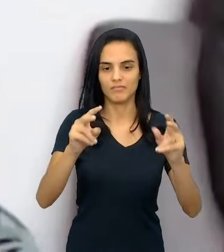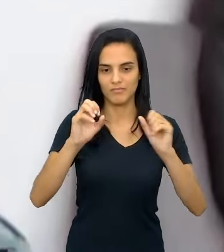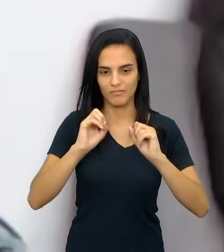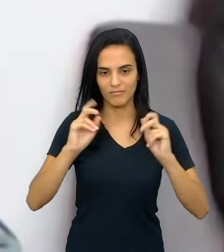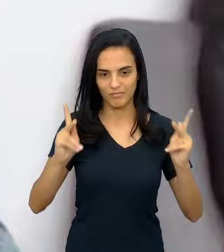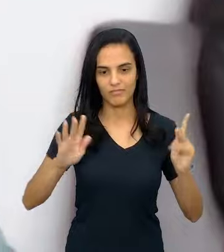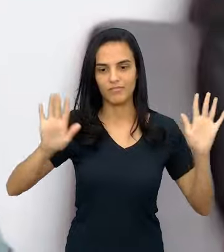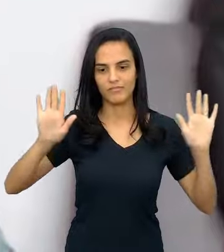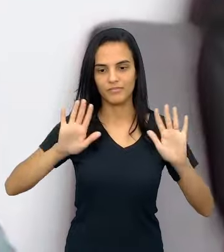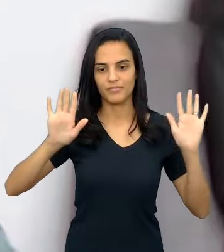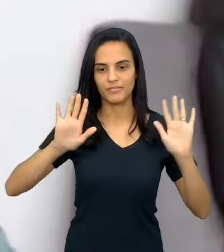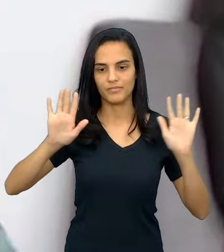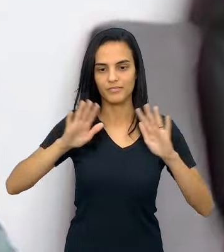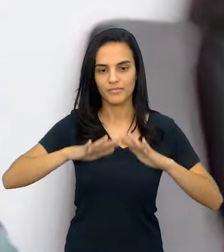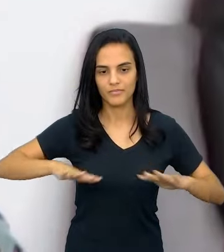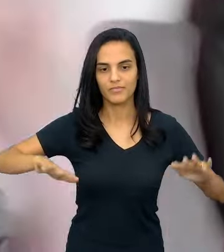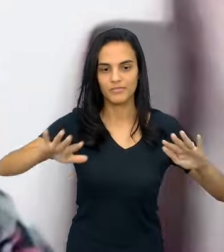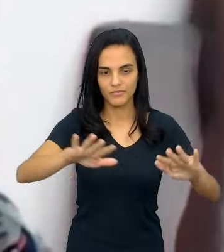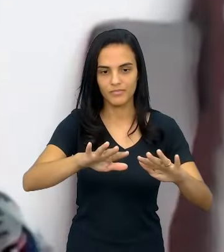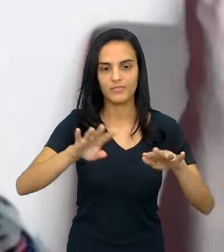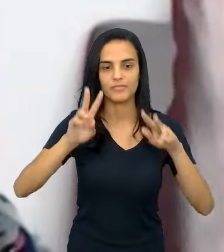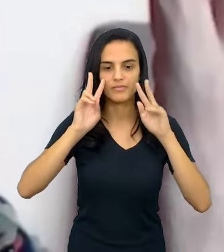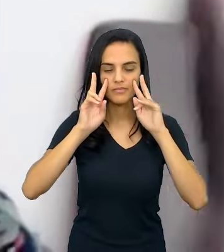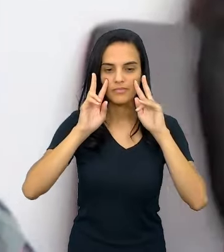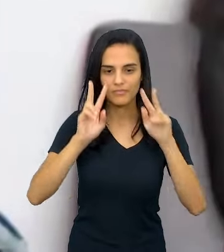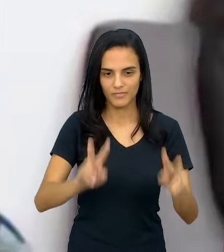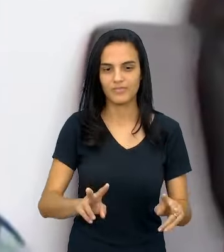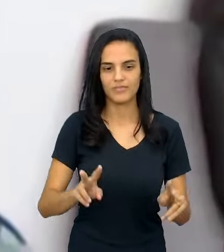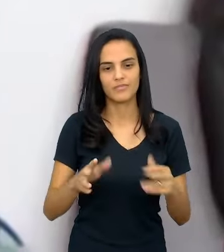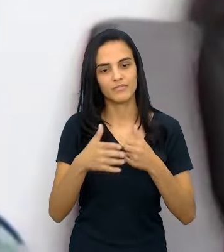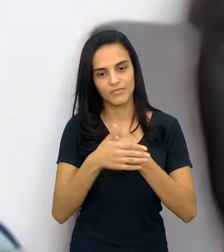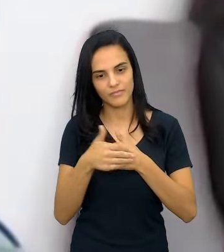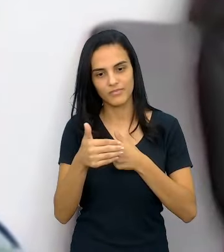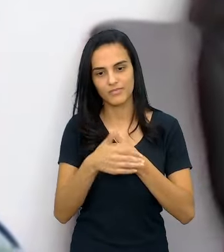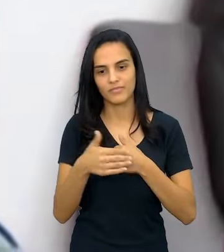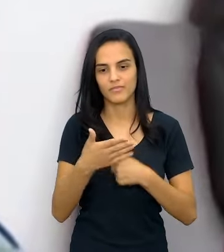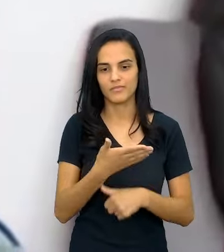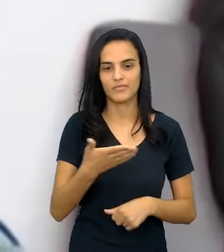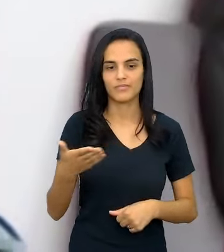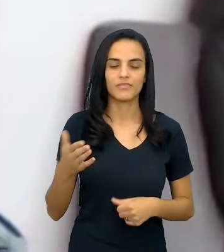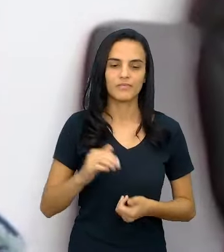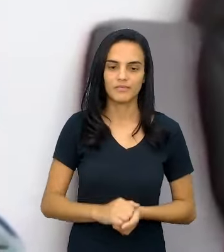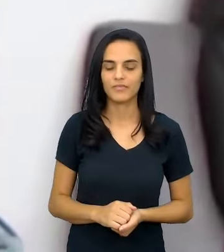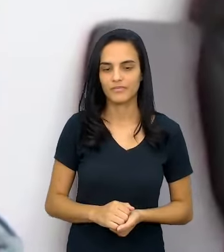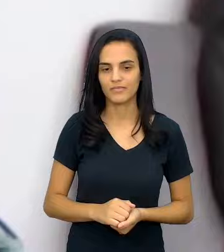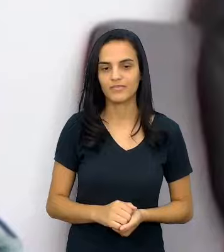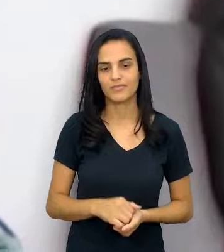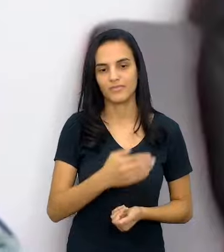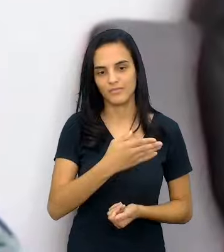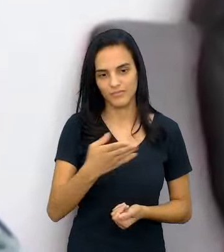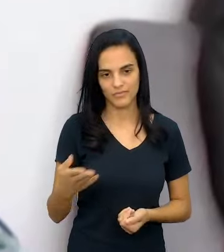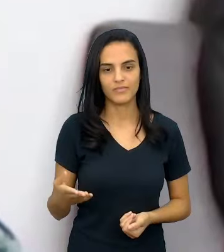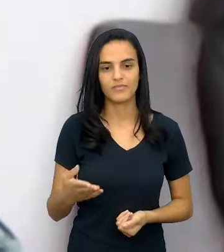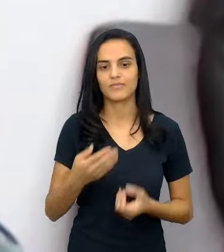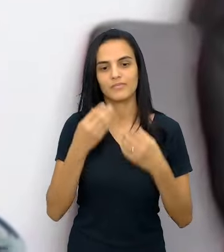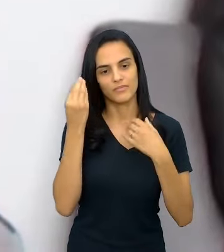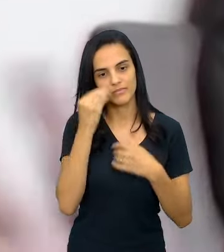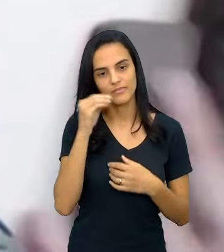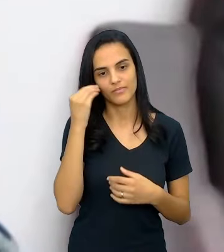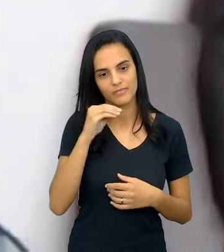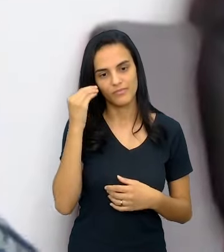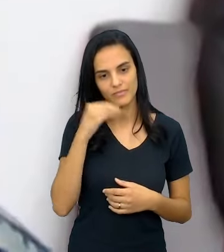Me despeço de todos vocês, olhando muito carinhosamente para vocês. Espero que vocês tenham